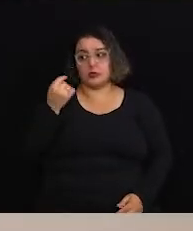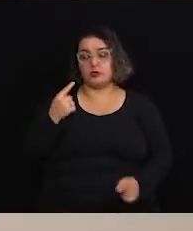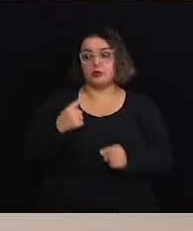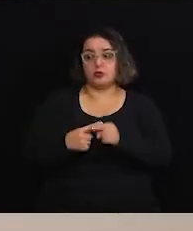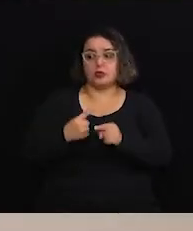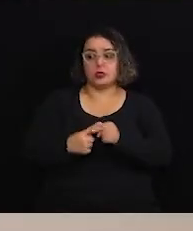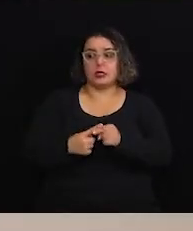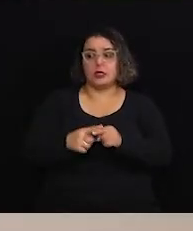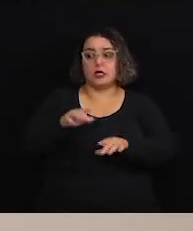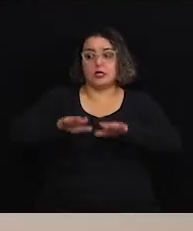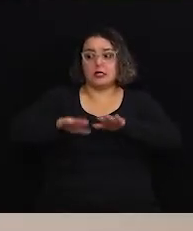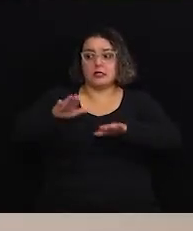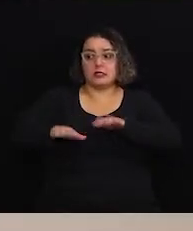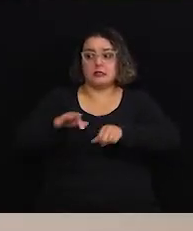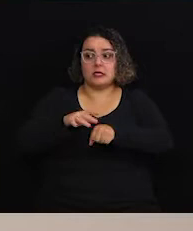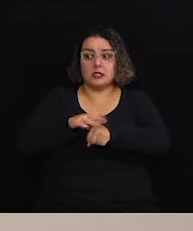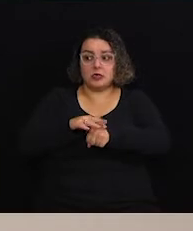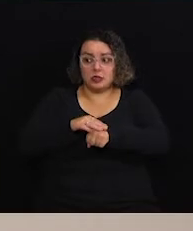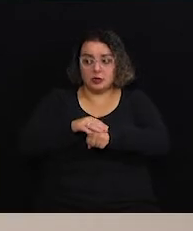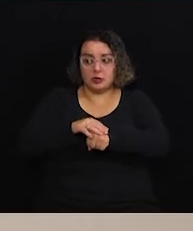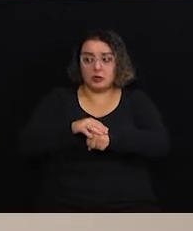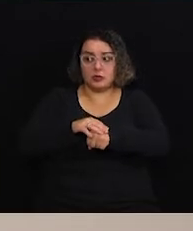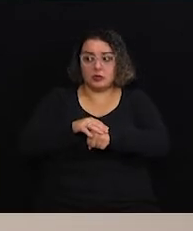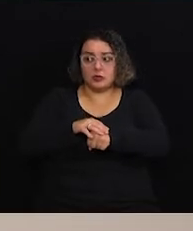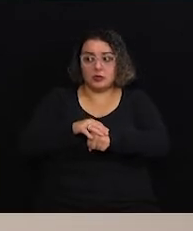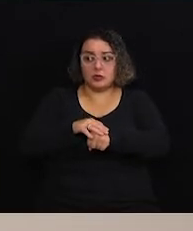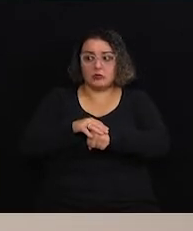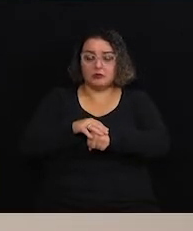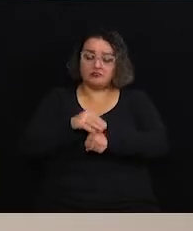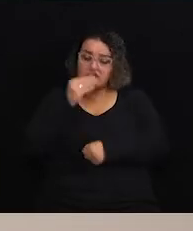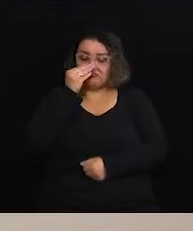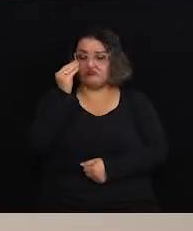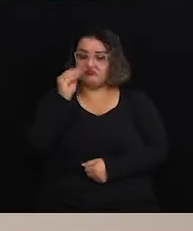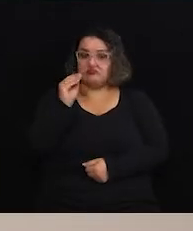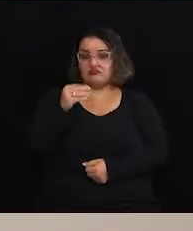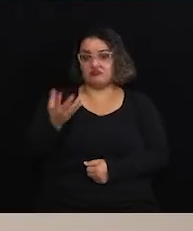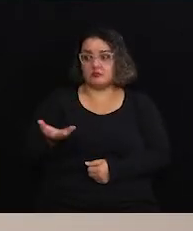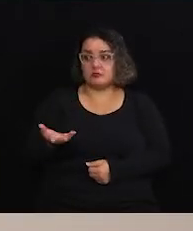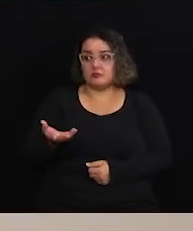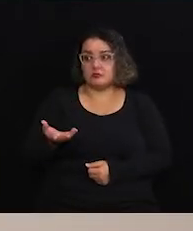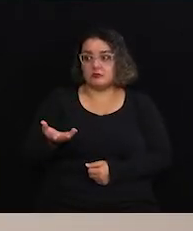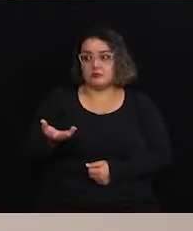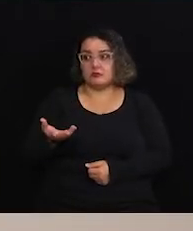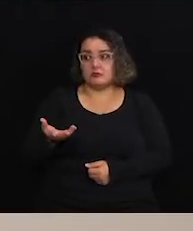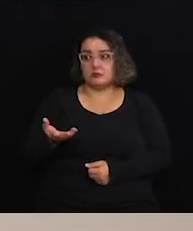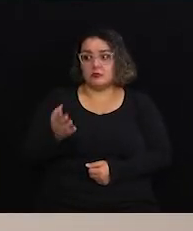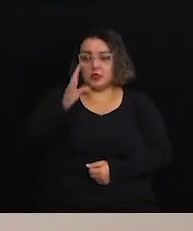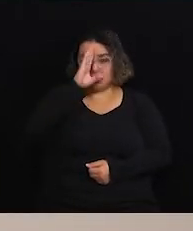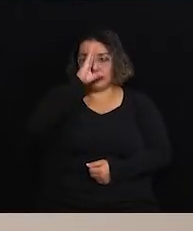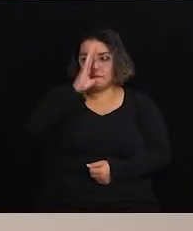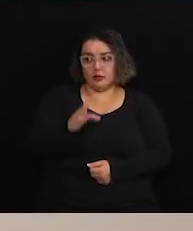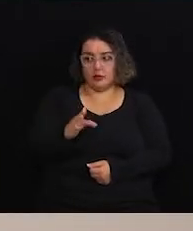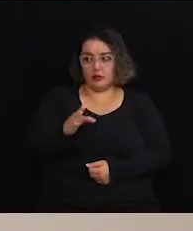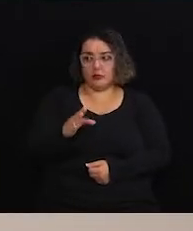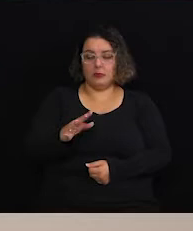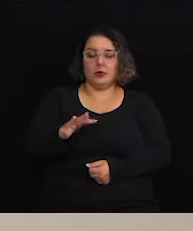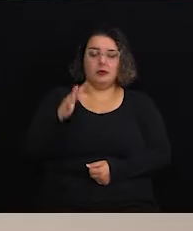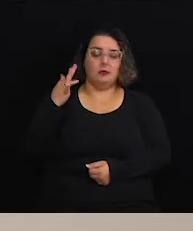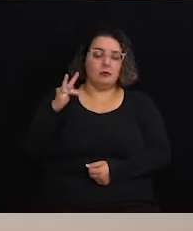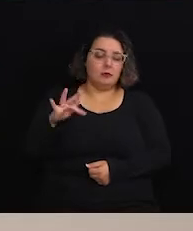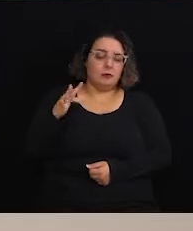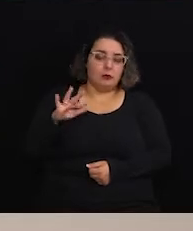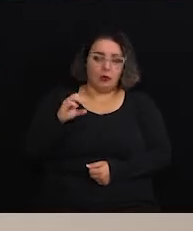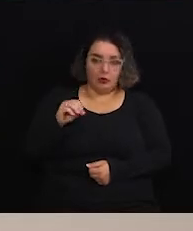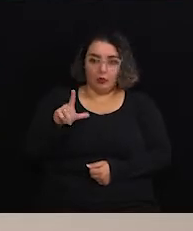assim, muitas vezes essa doença acaba sendo um pouco negligenciada, né? Como a queixa principal é a cólica